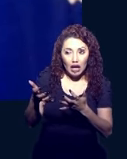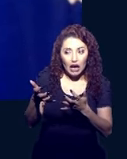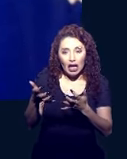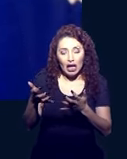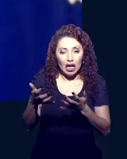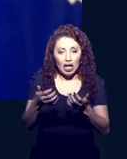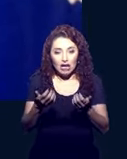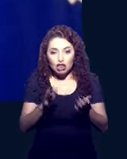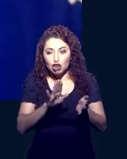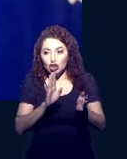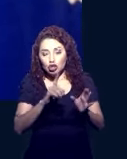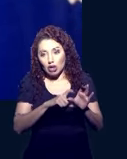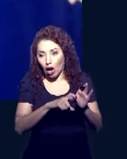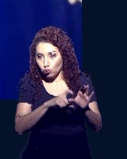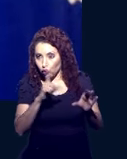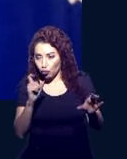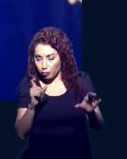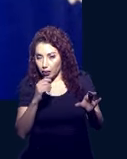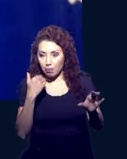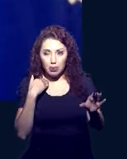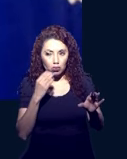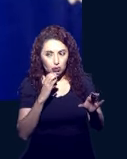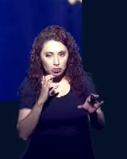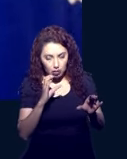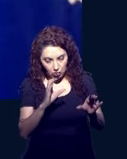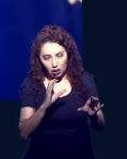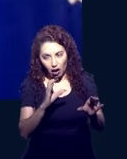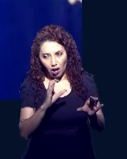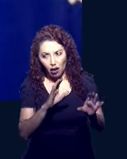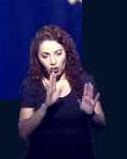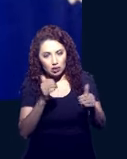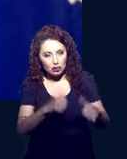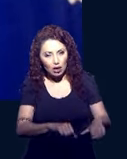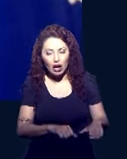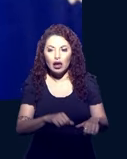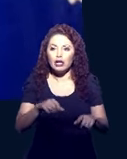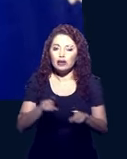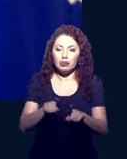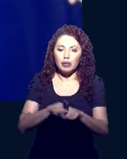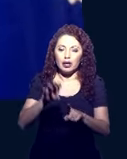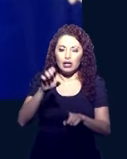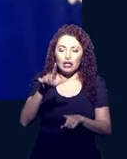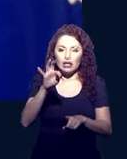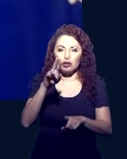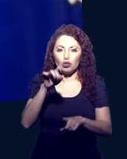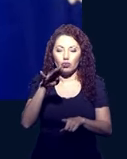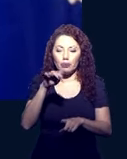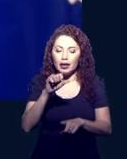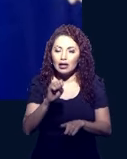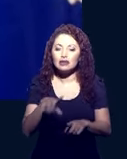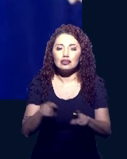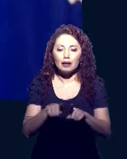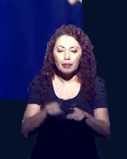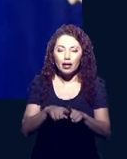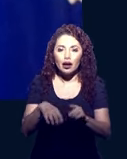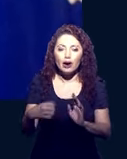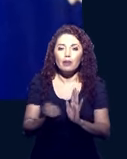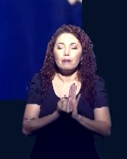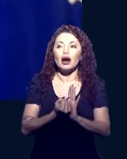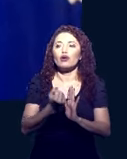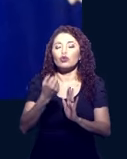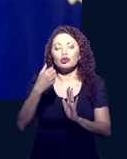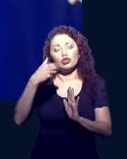Central A rediscussão da capitalização da Eletrobrás a mitigação do Marco legal de saneamento que nós fizemos no Congresso